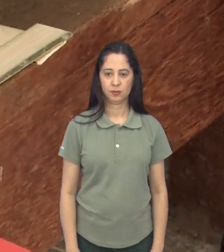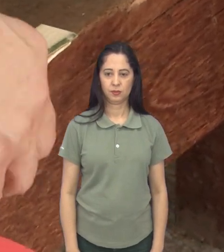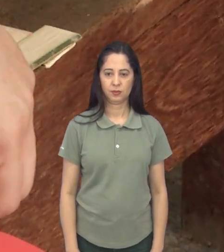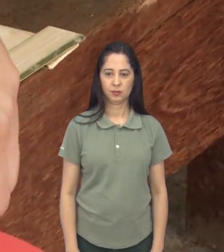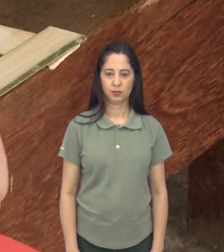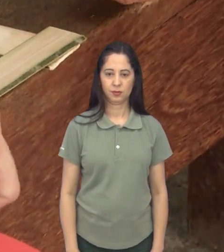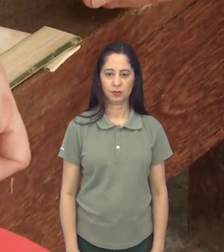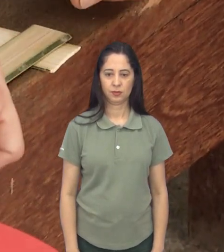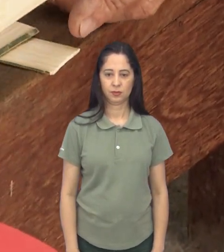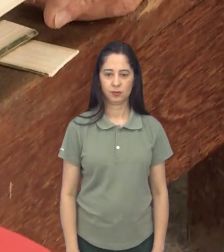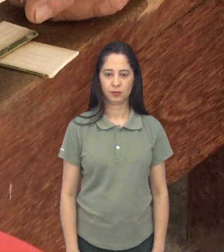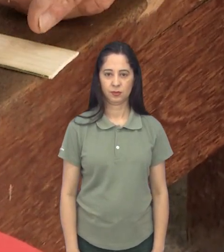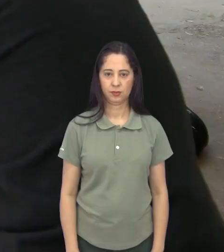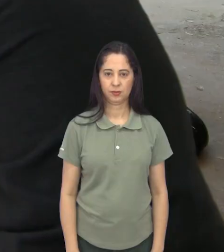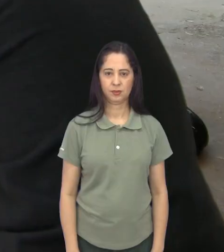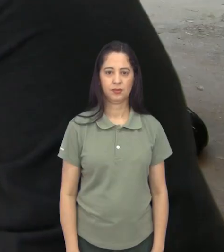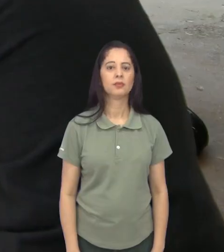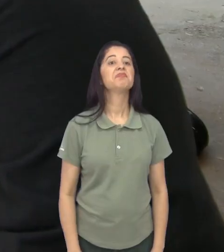aqui.